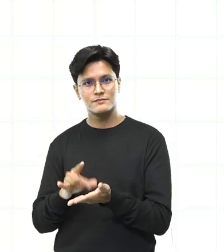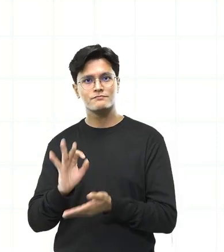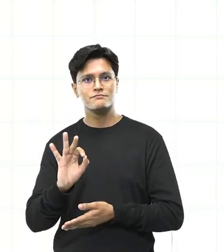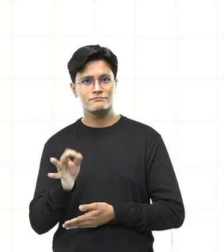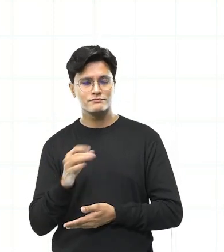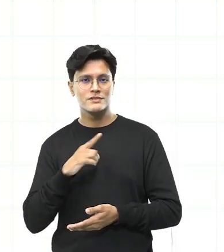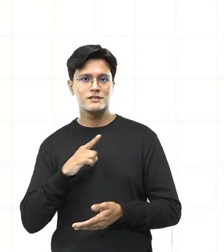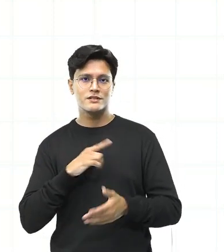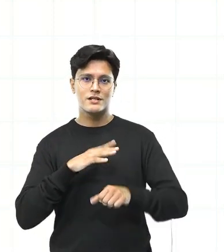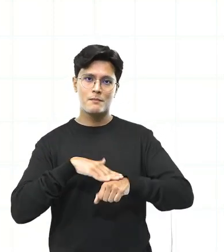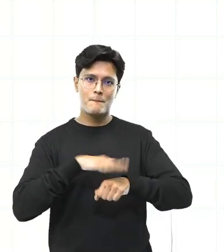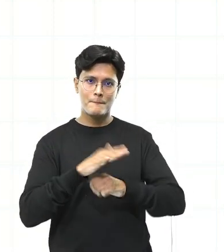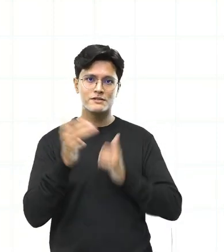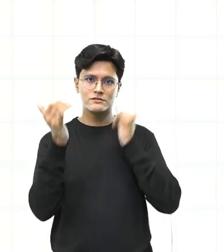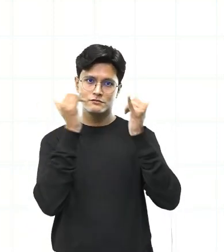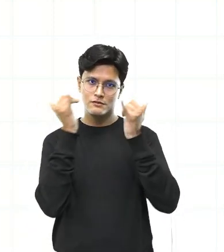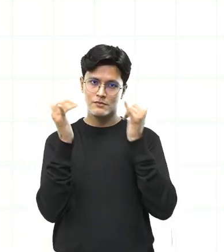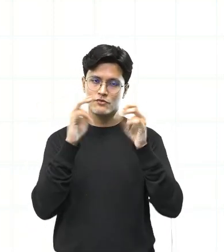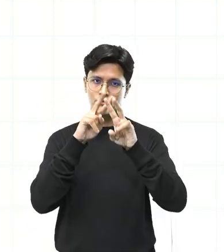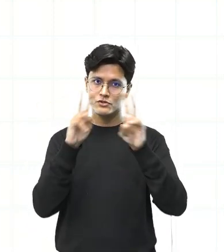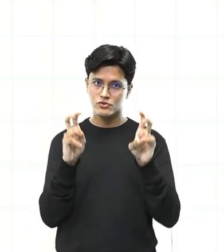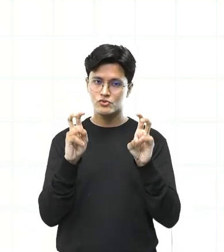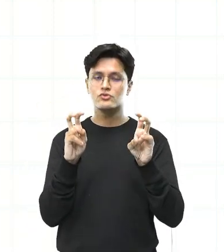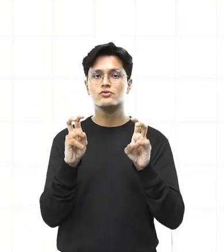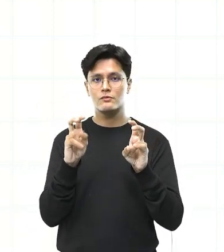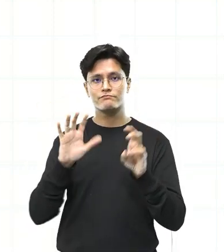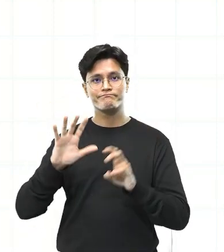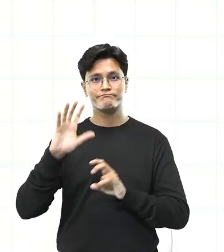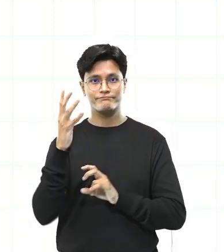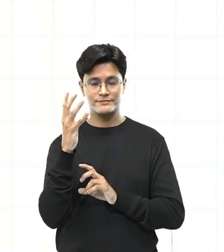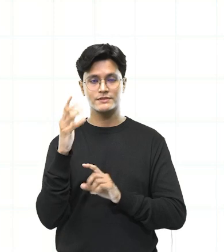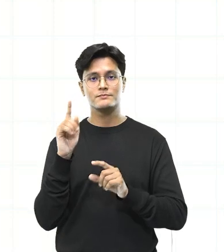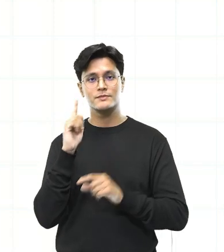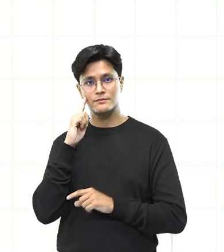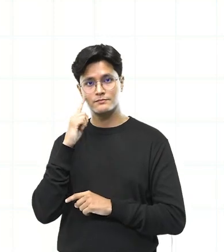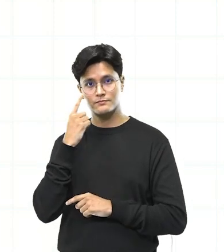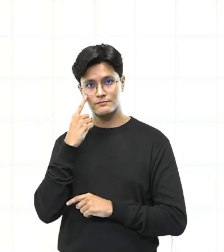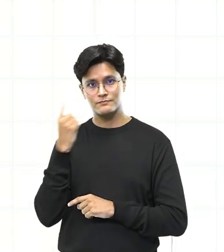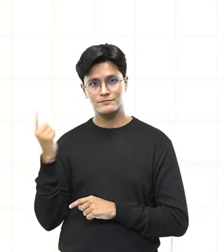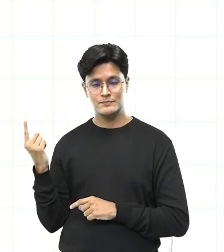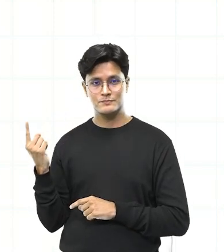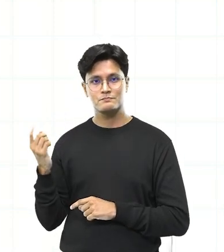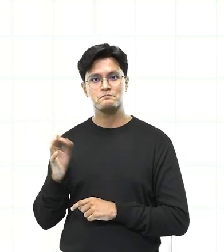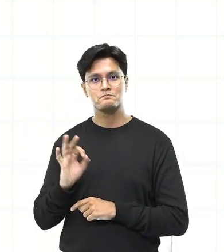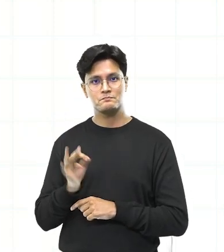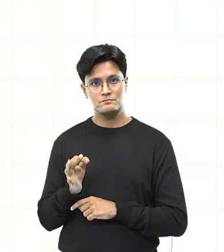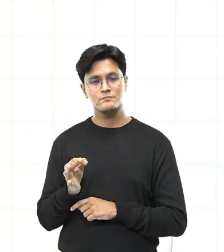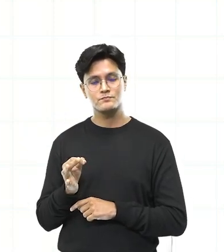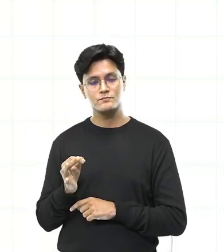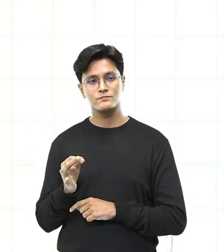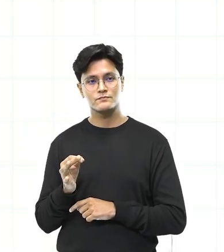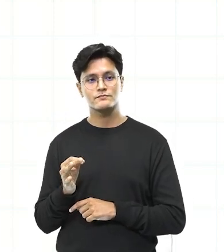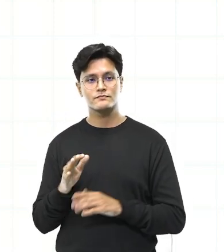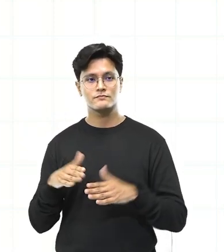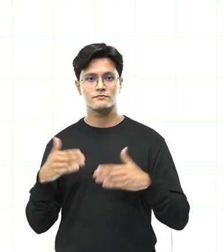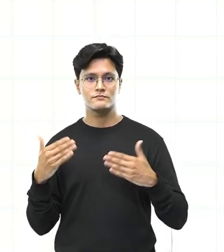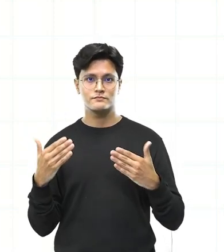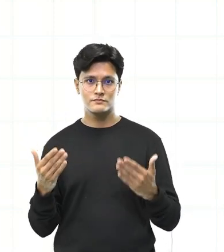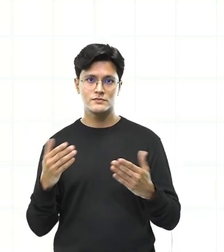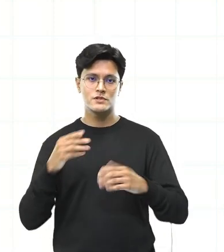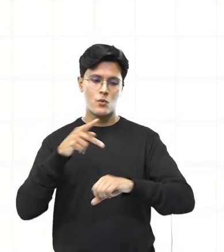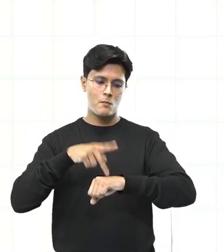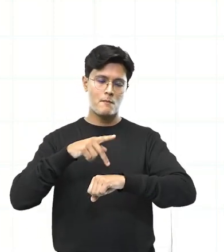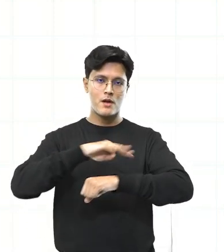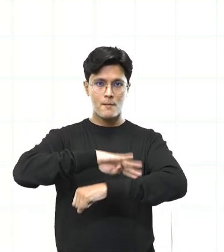mais informações sobre, né, o que aconteceu ali, a ideia que eles tinham, né, de ir, então, fazer essa escalada